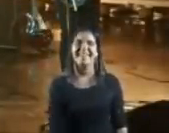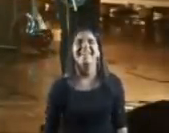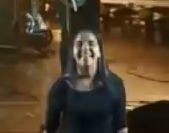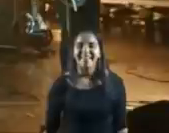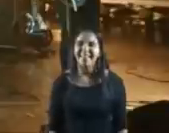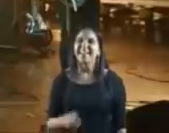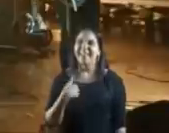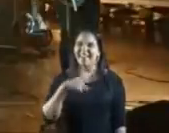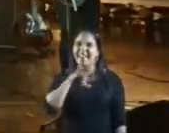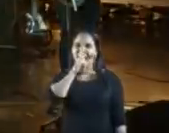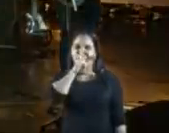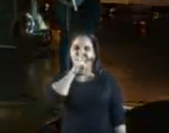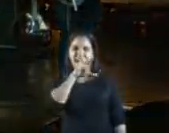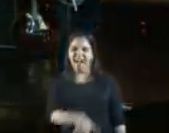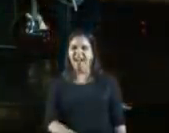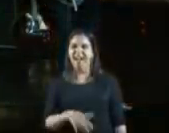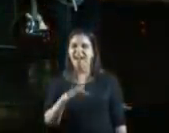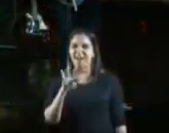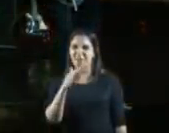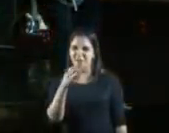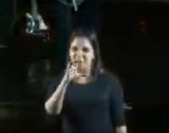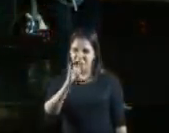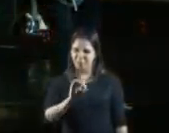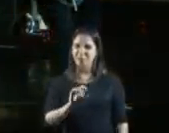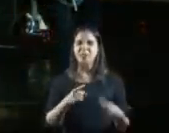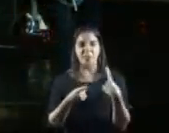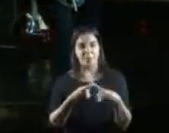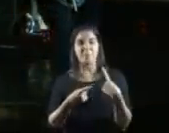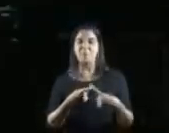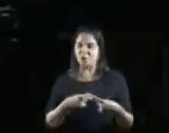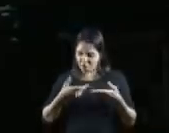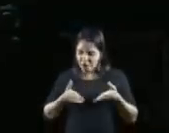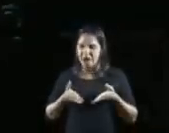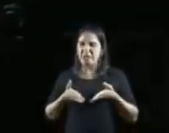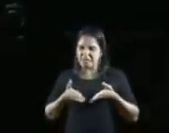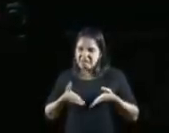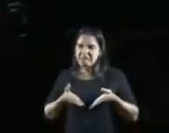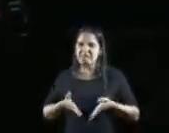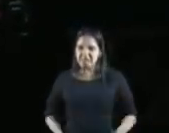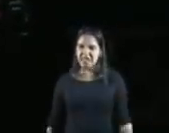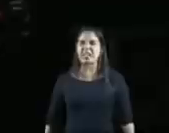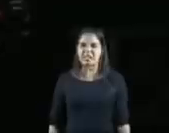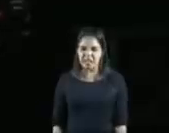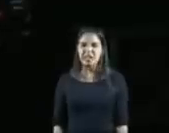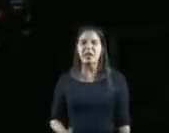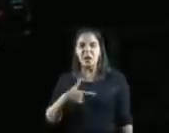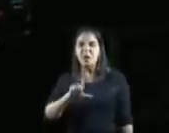Eu vomitei no poço porque eu nasci pra ser